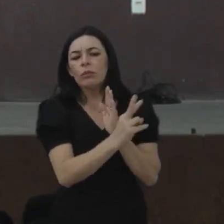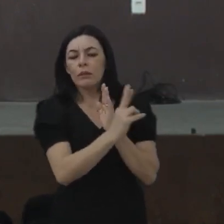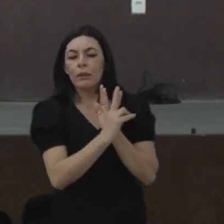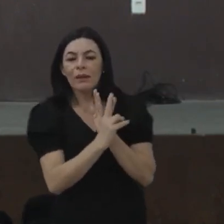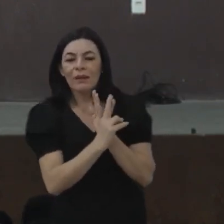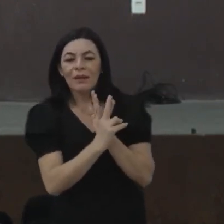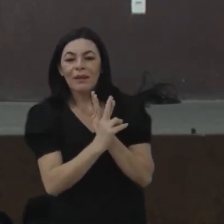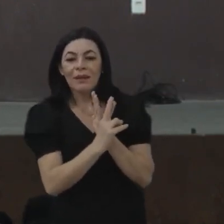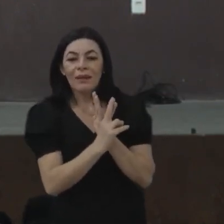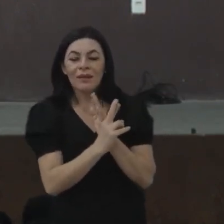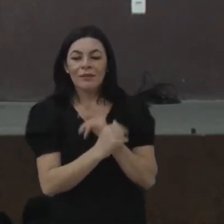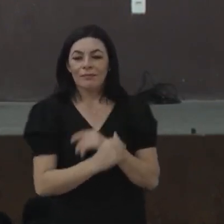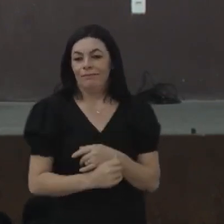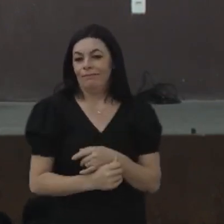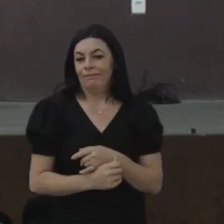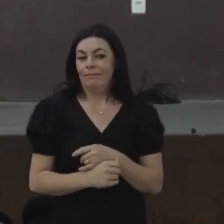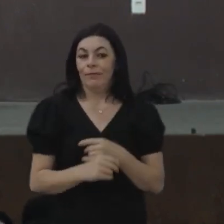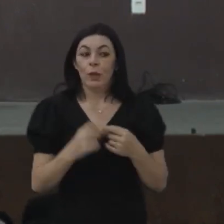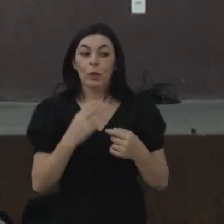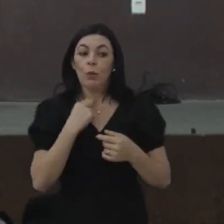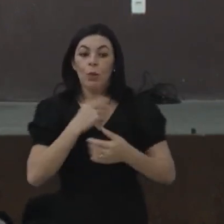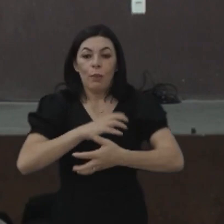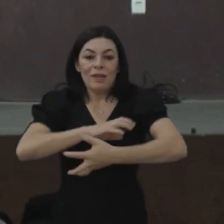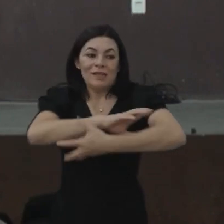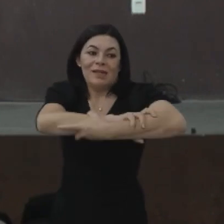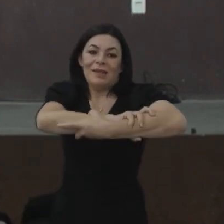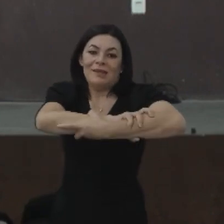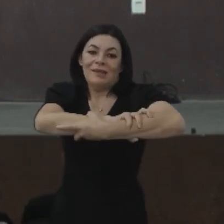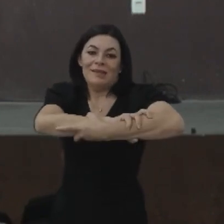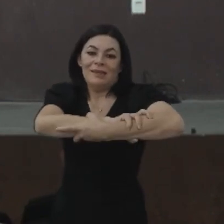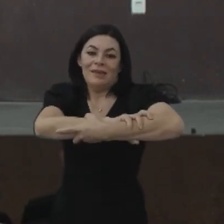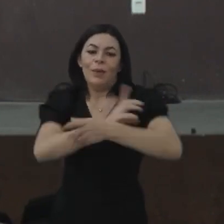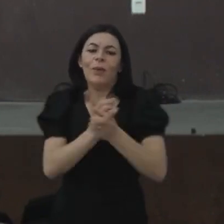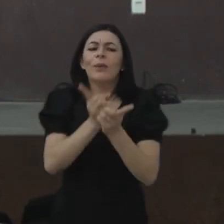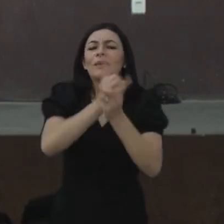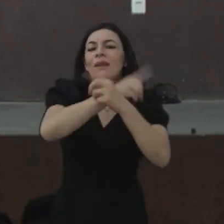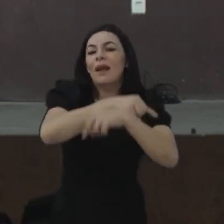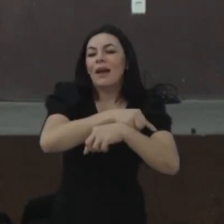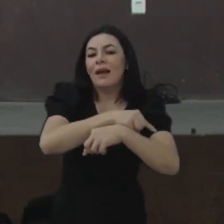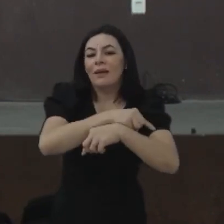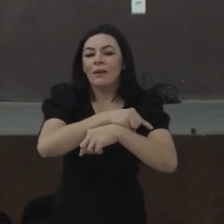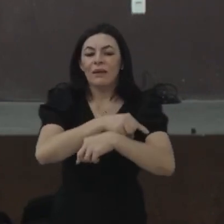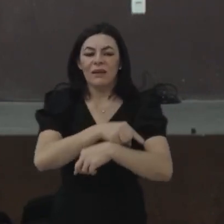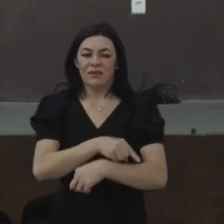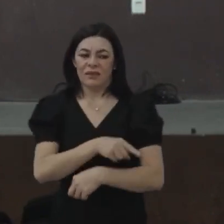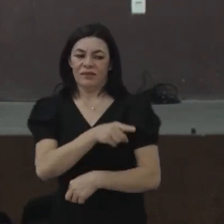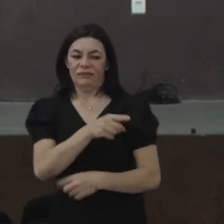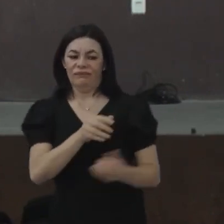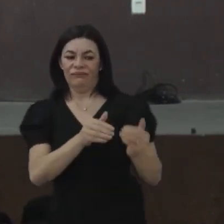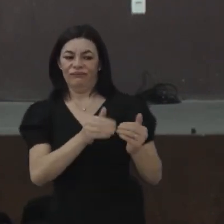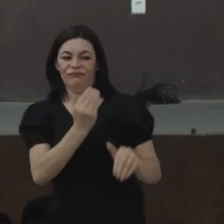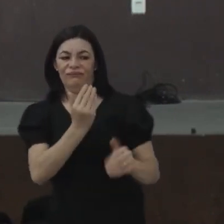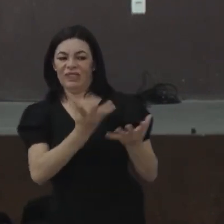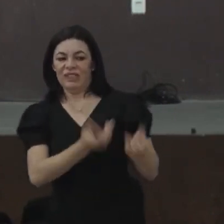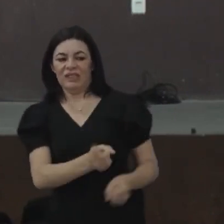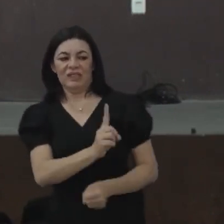Não sejais cúmplices nas obras infrutíferas das trevas. Pelo contrário, tratem de reprová-las.